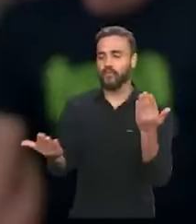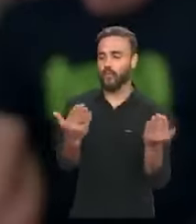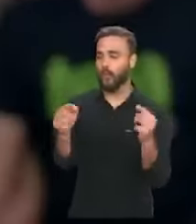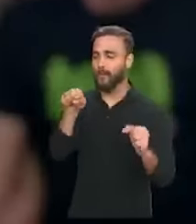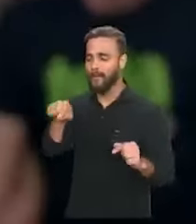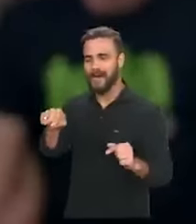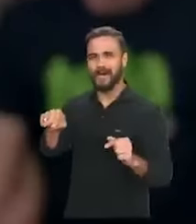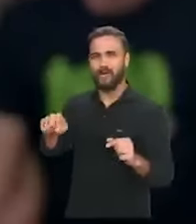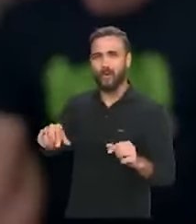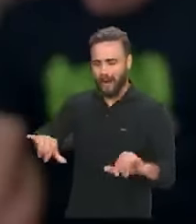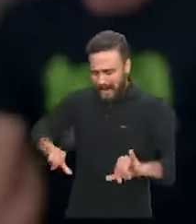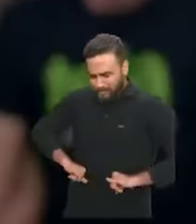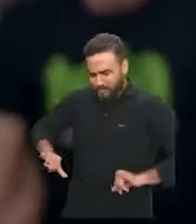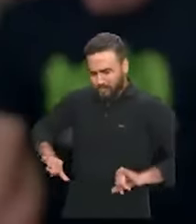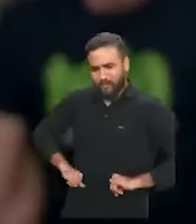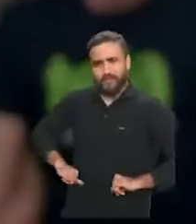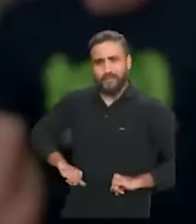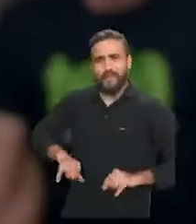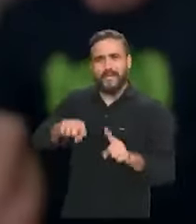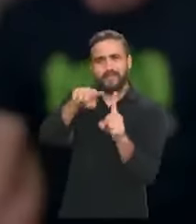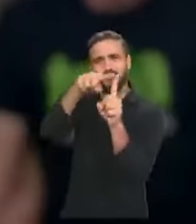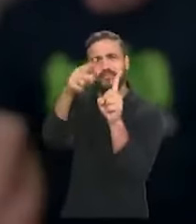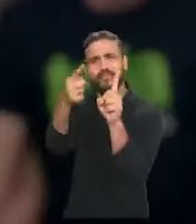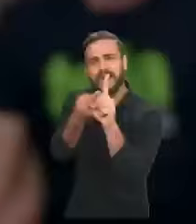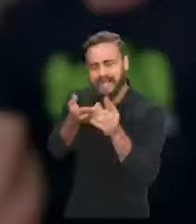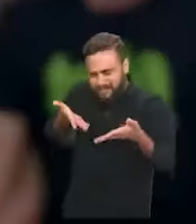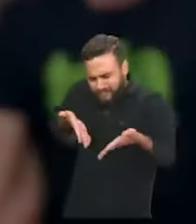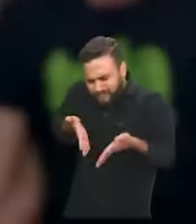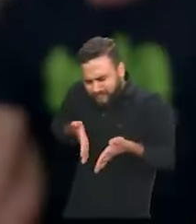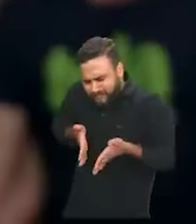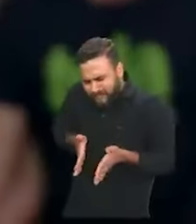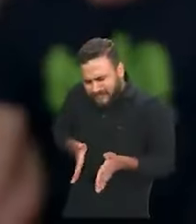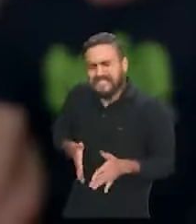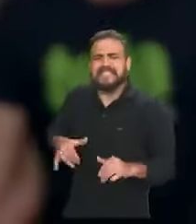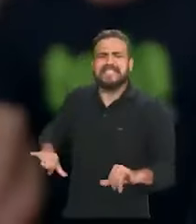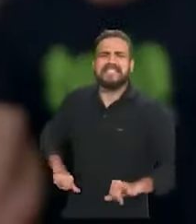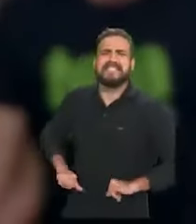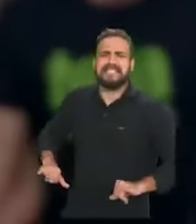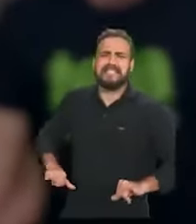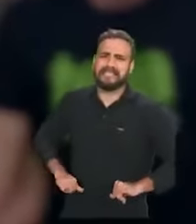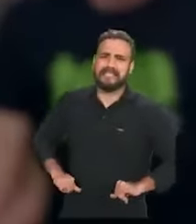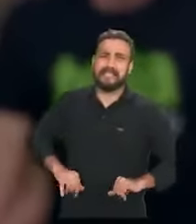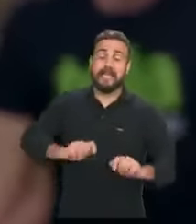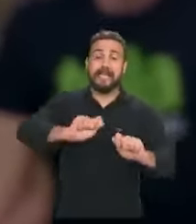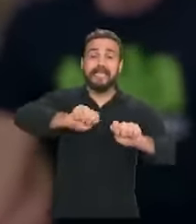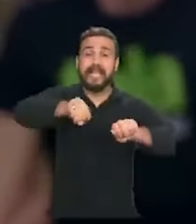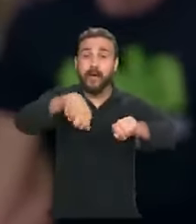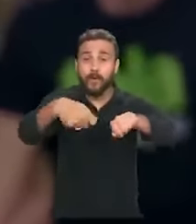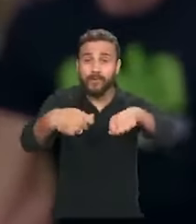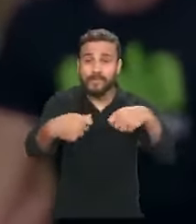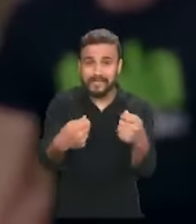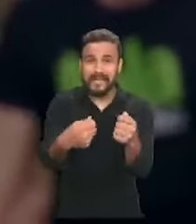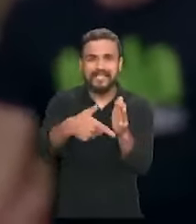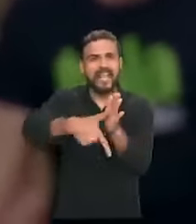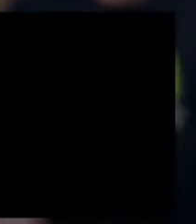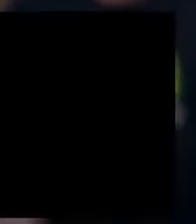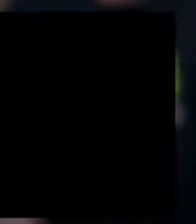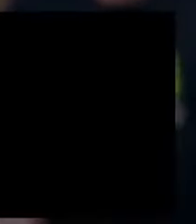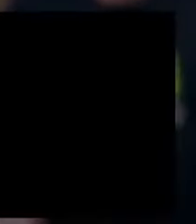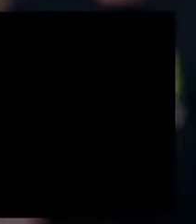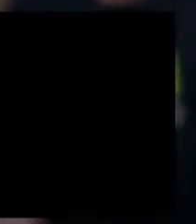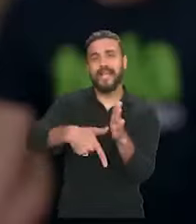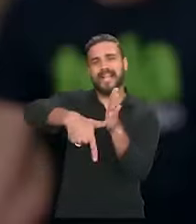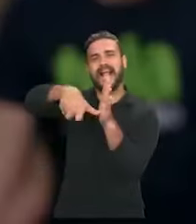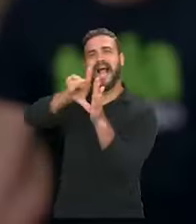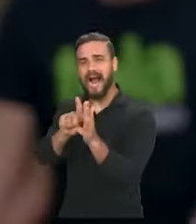estes sinais que Jesus falou ele disse são estes sinais que antecederiam a vinda do filho do homem